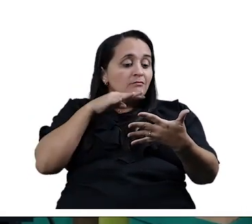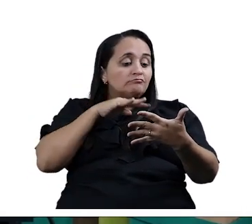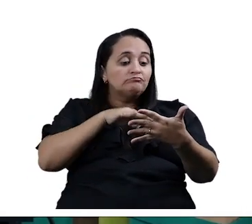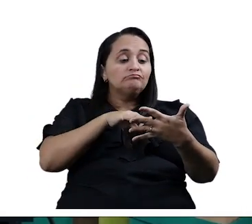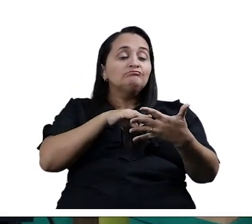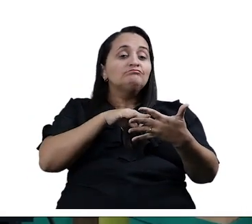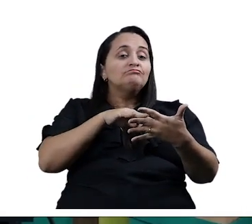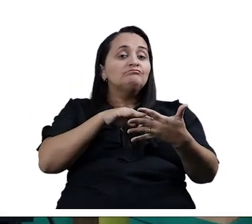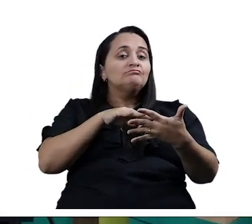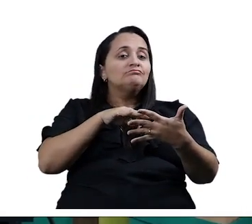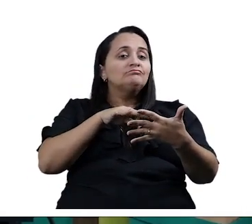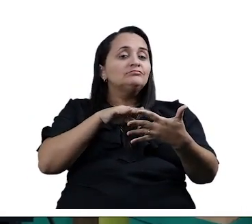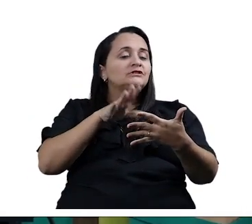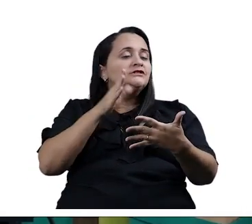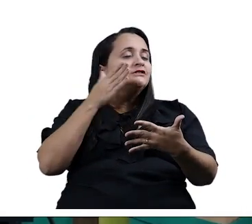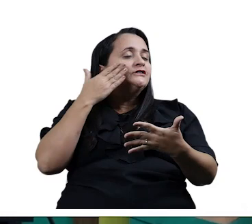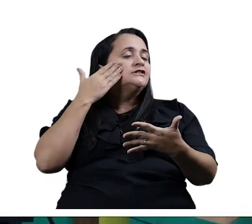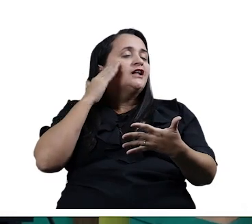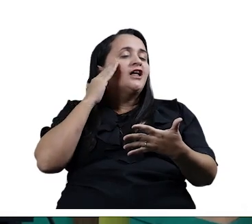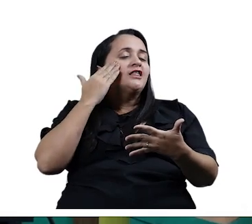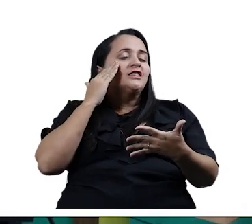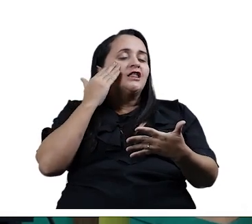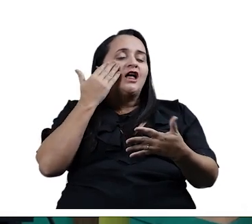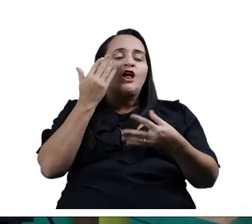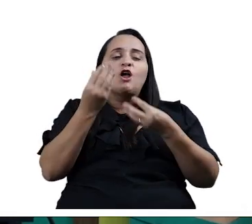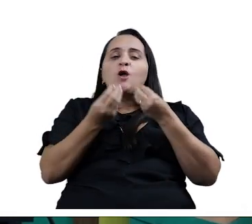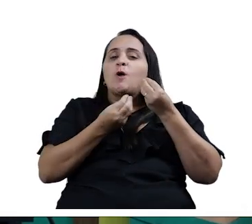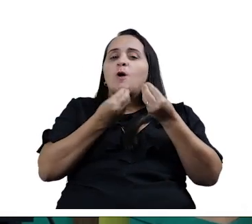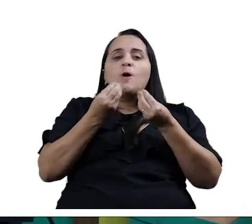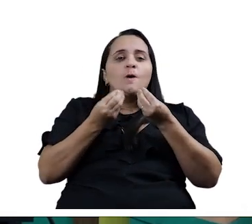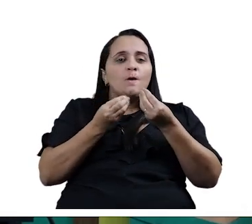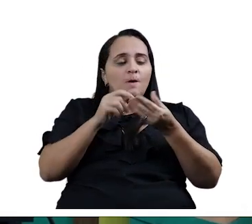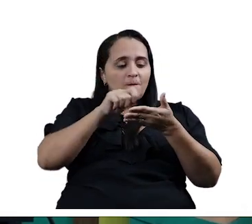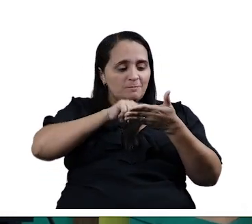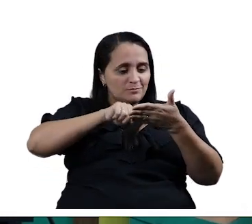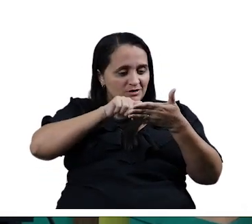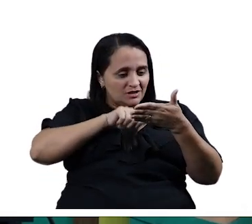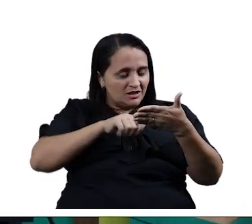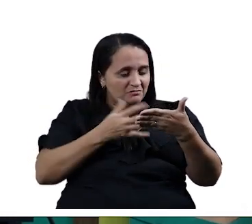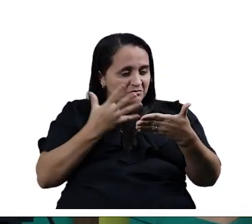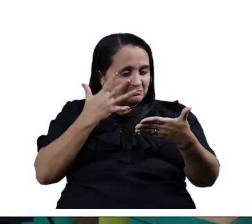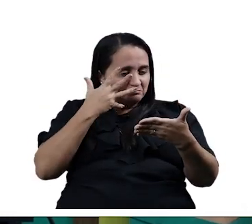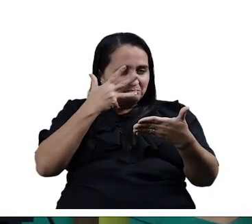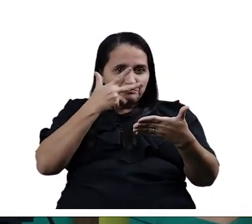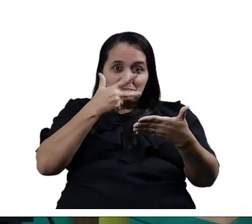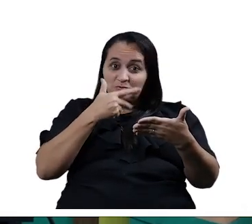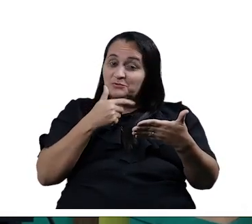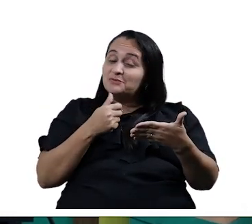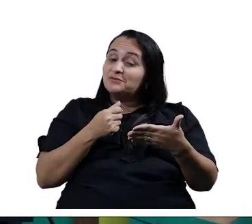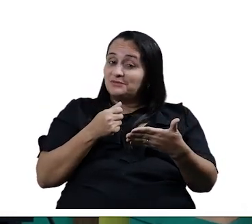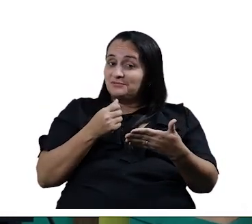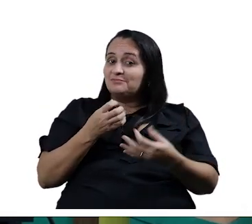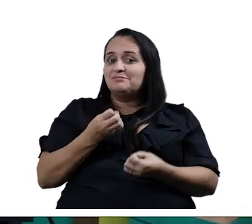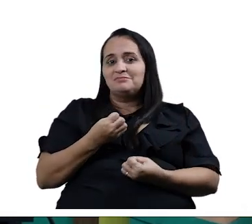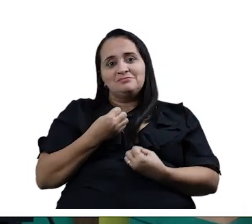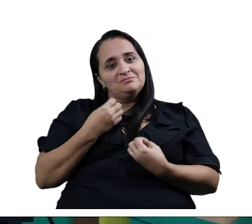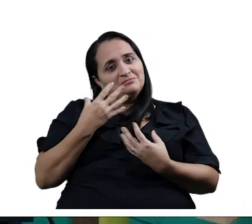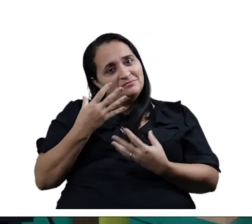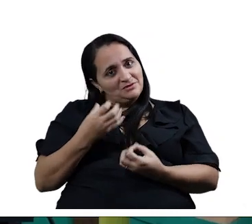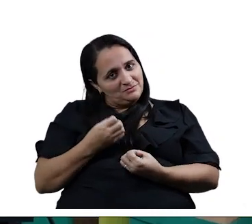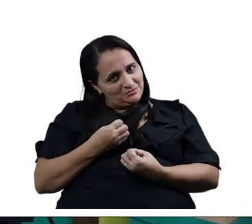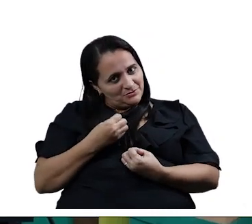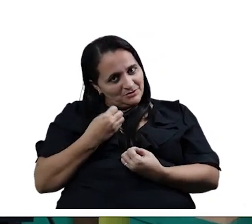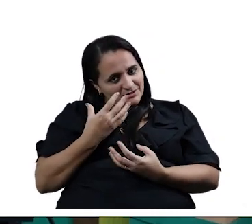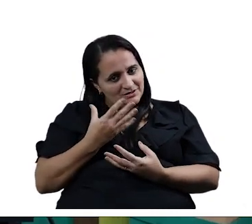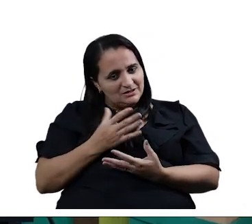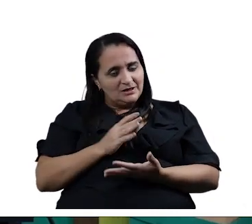aos nossos ouvidos, ou até a forma de dispor ele no papel. Então,